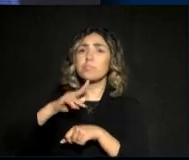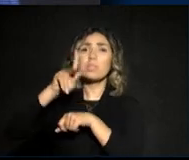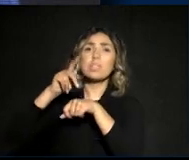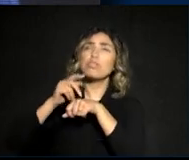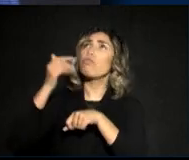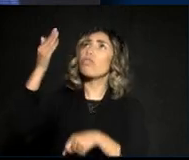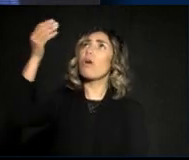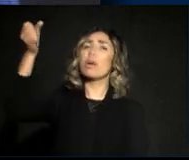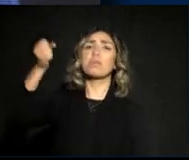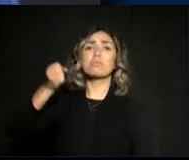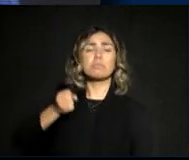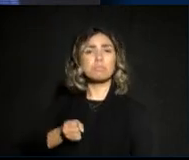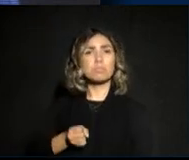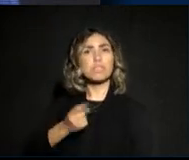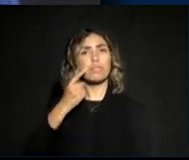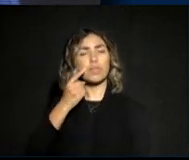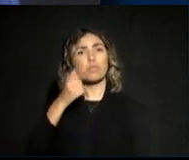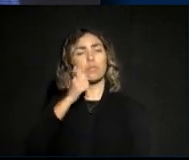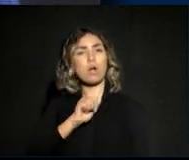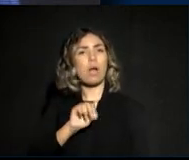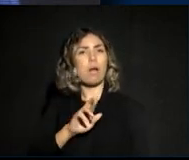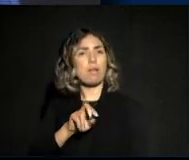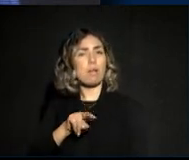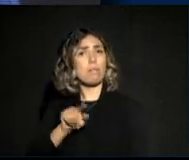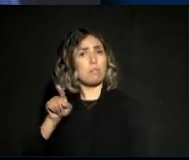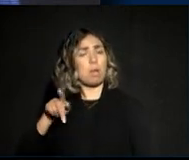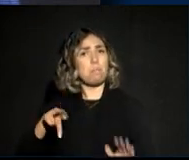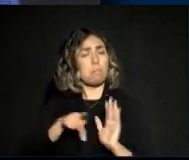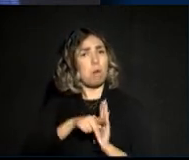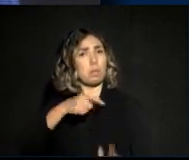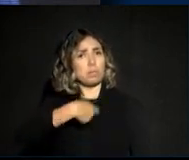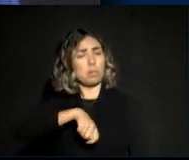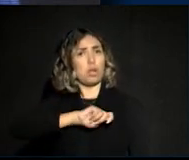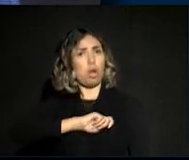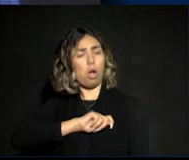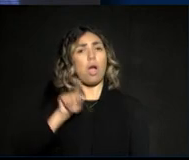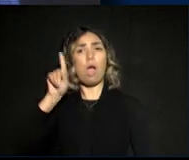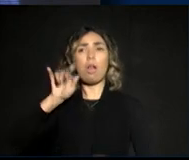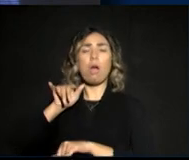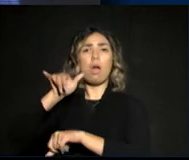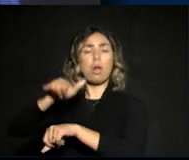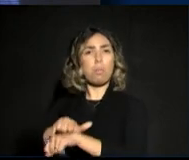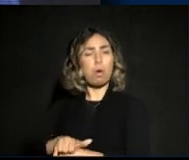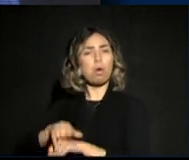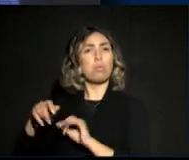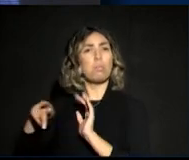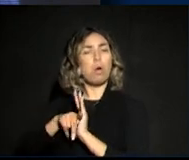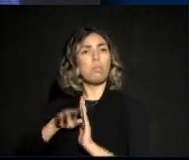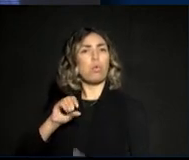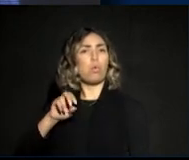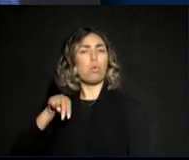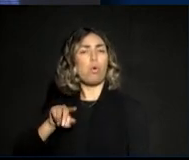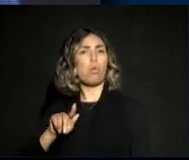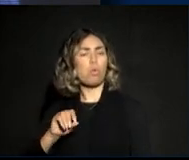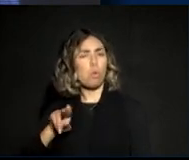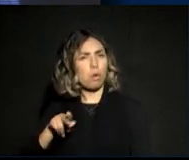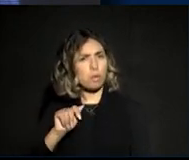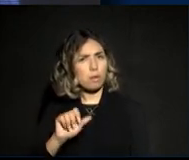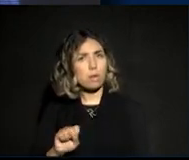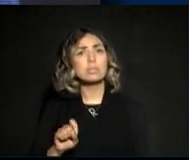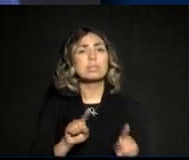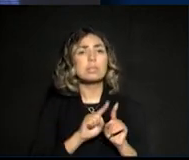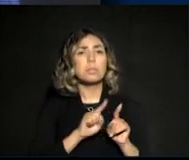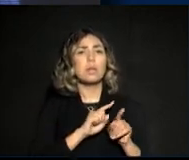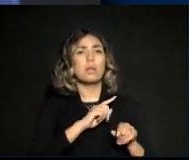estrangeiros tá aí a Ena hoje espanhola nep dando aeroporto em Congonhas nós trouxemos as